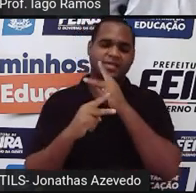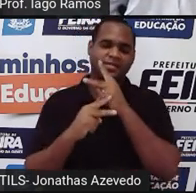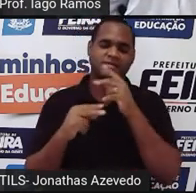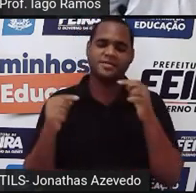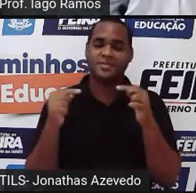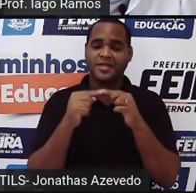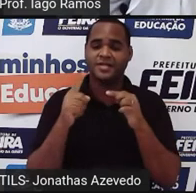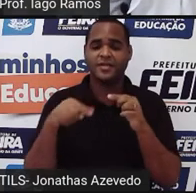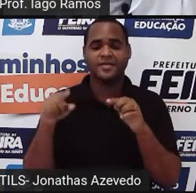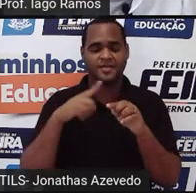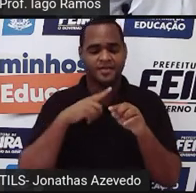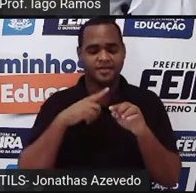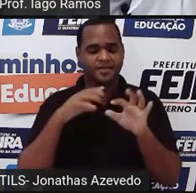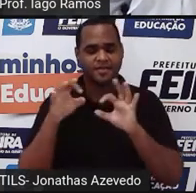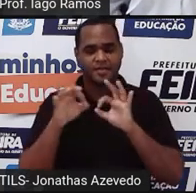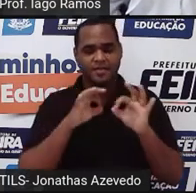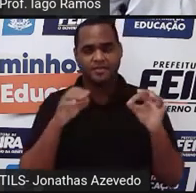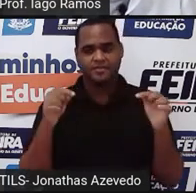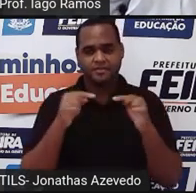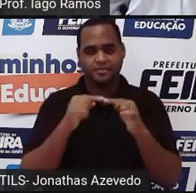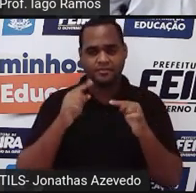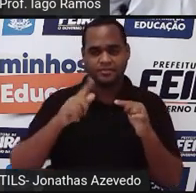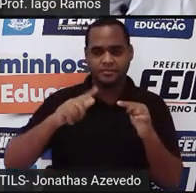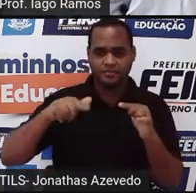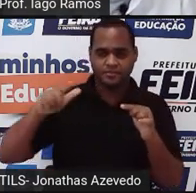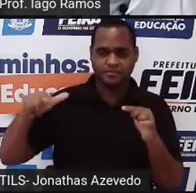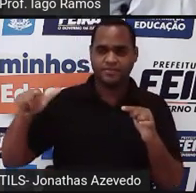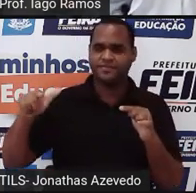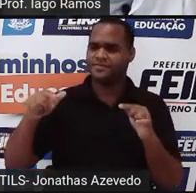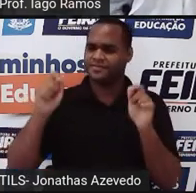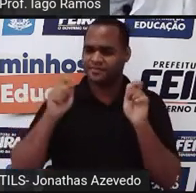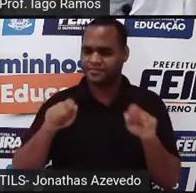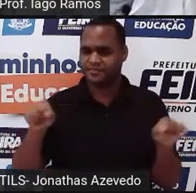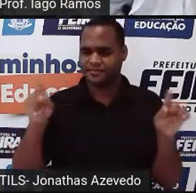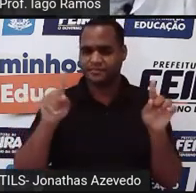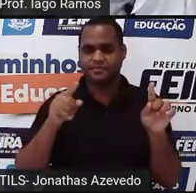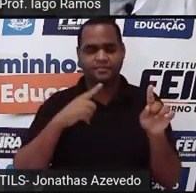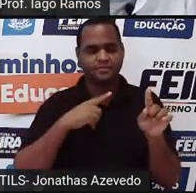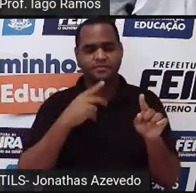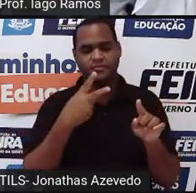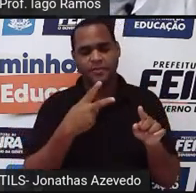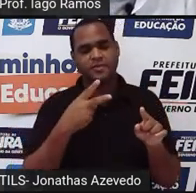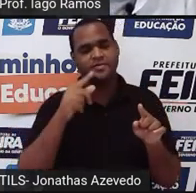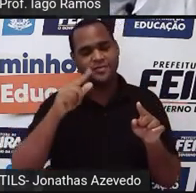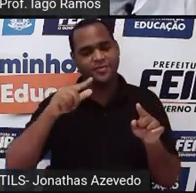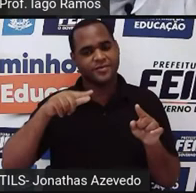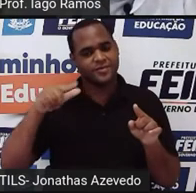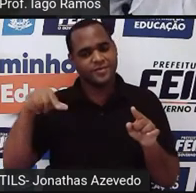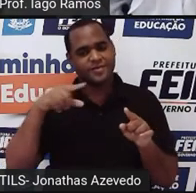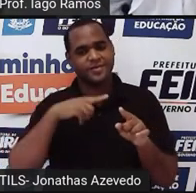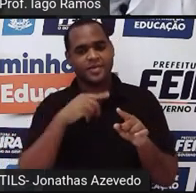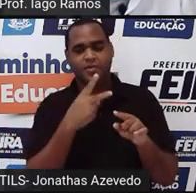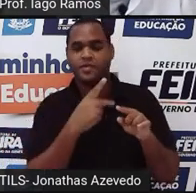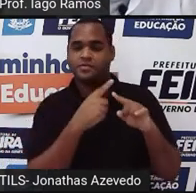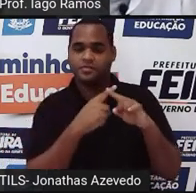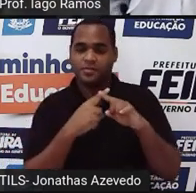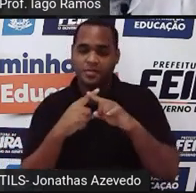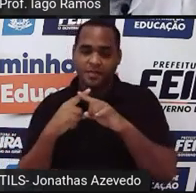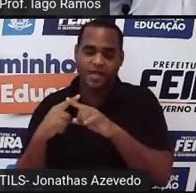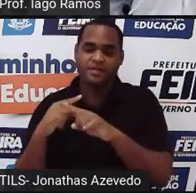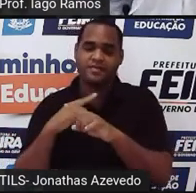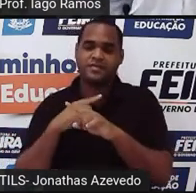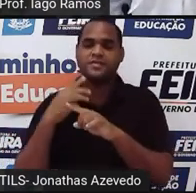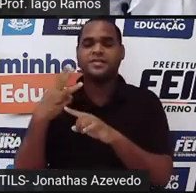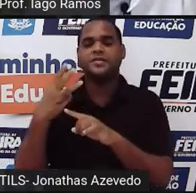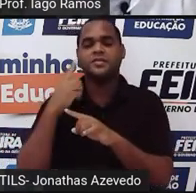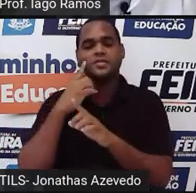só gente fazer assim ó não precisava passar por todo aquele processo era só repetir o dois multiplicar o expoente 2 pelo expoente 3